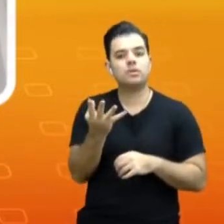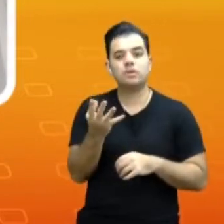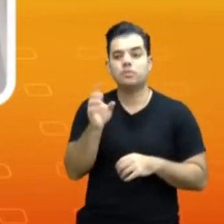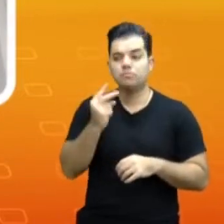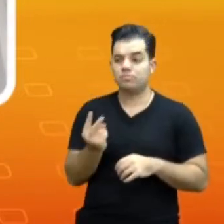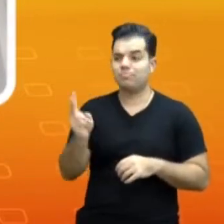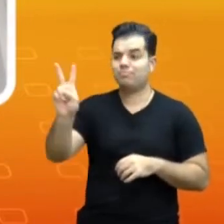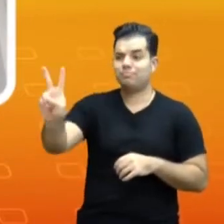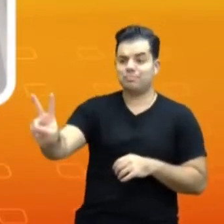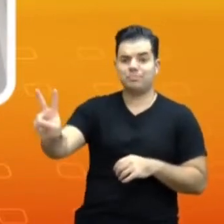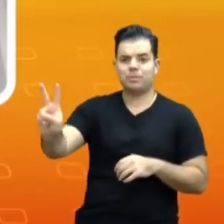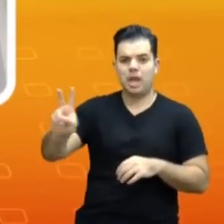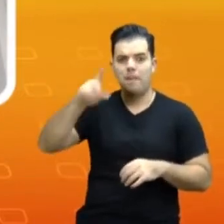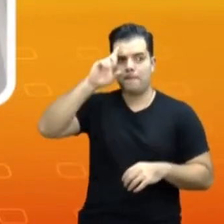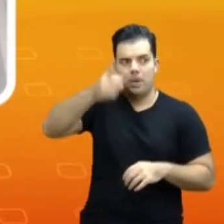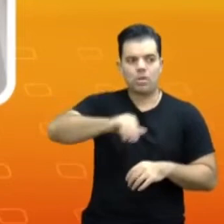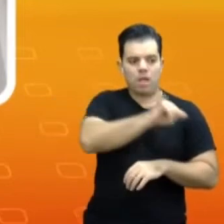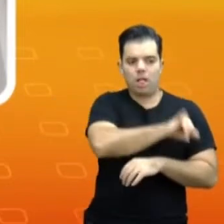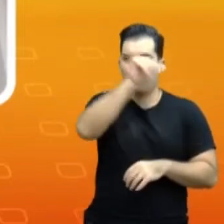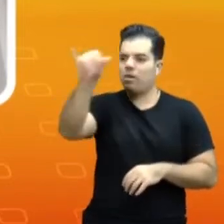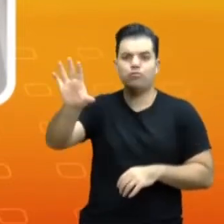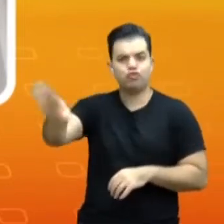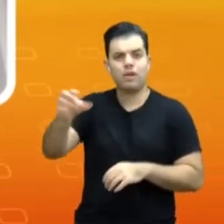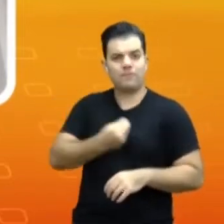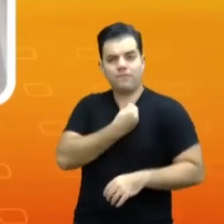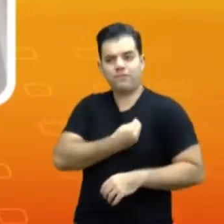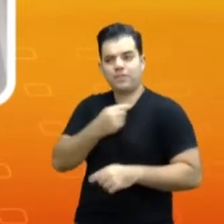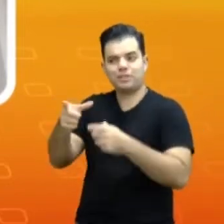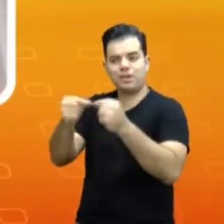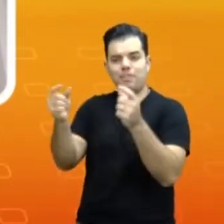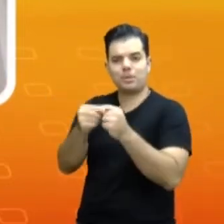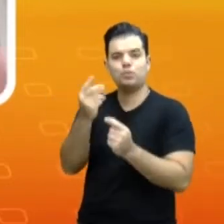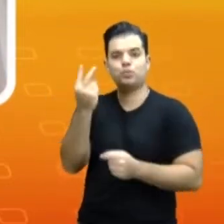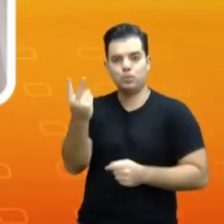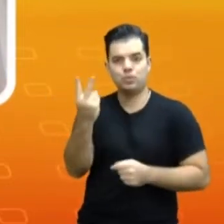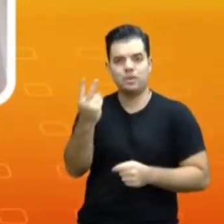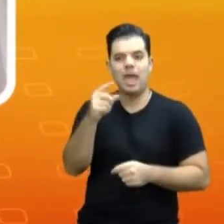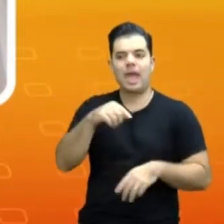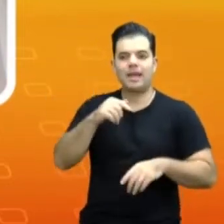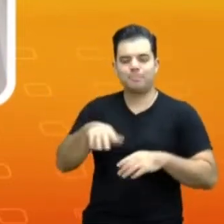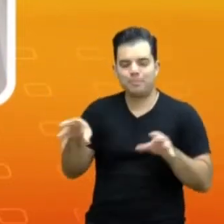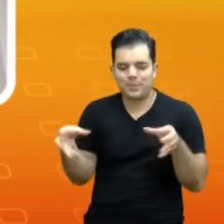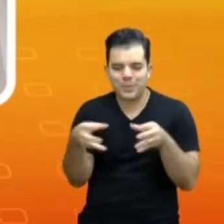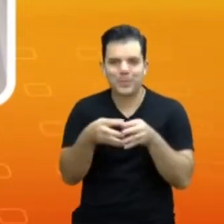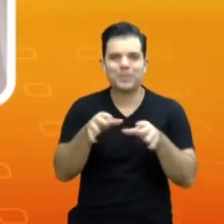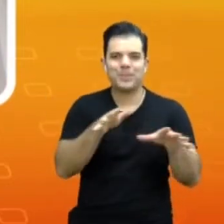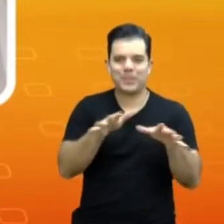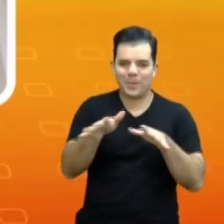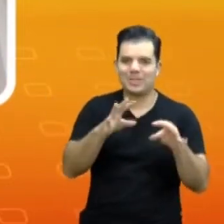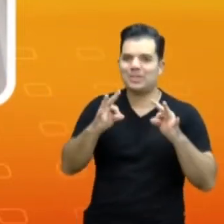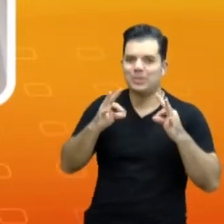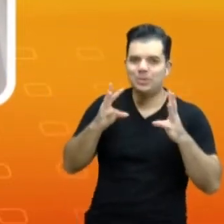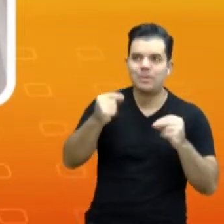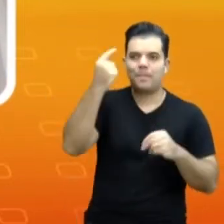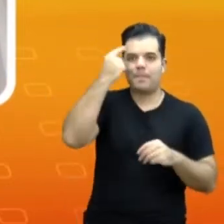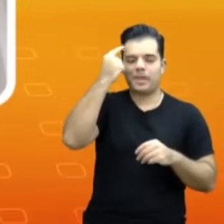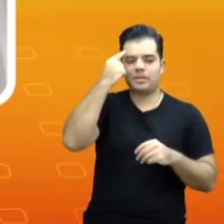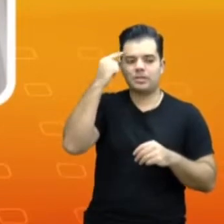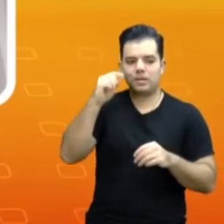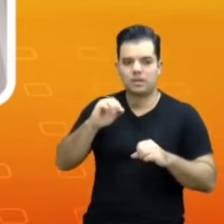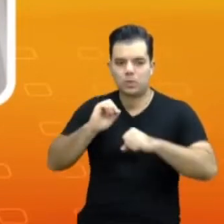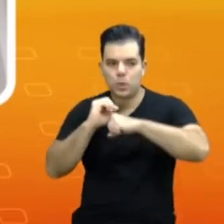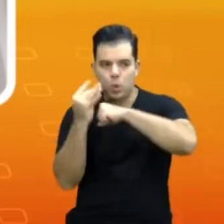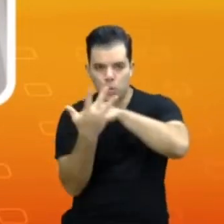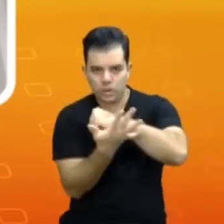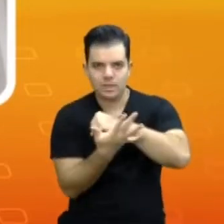basicamente os japoneses que estavam lá. O restante da equipe trabalhou com a equipe de mobilidade, montamos kits de mobilidade pensando na pandemia,